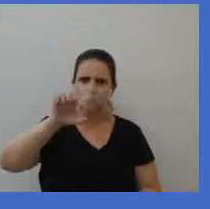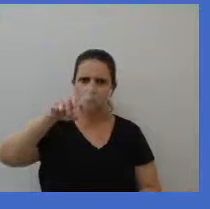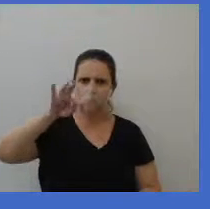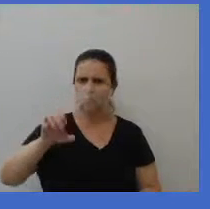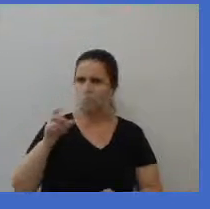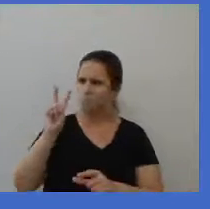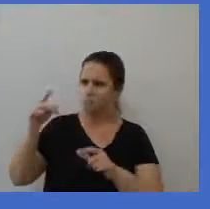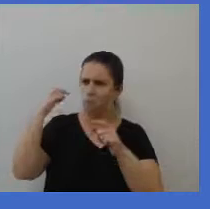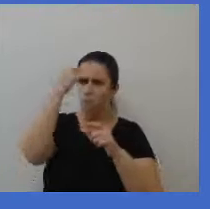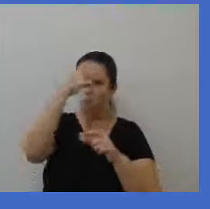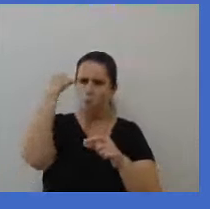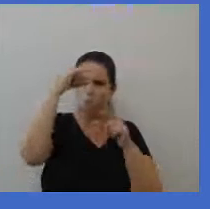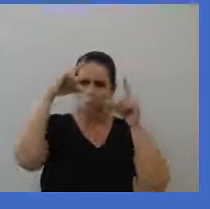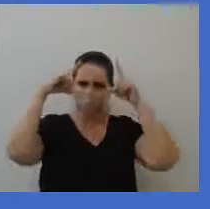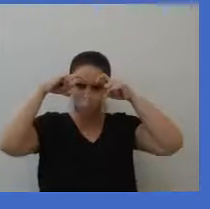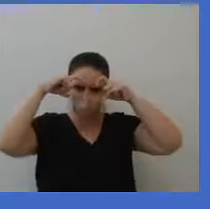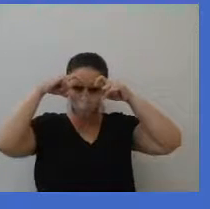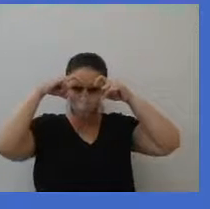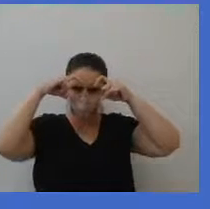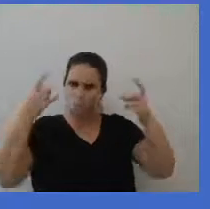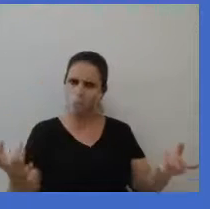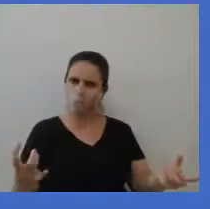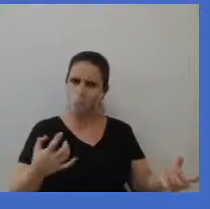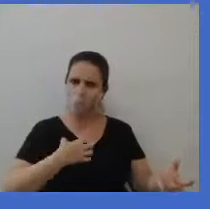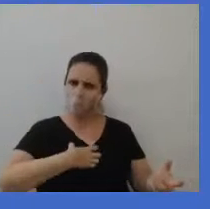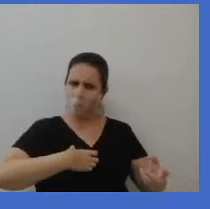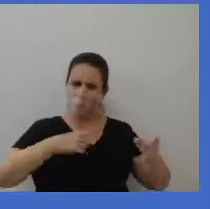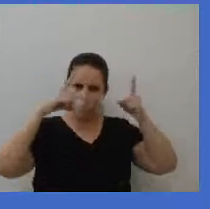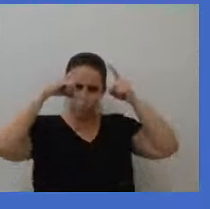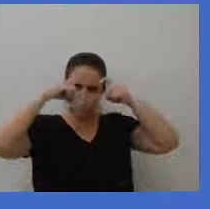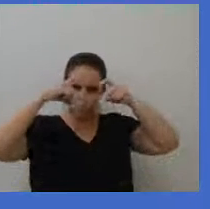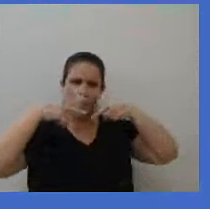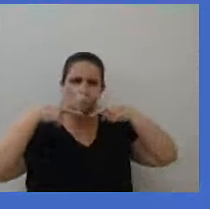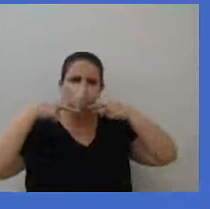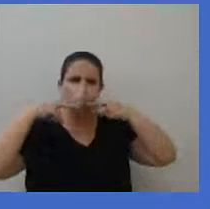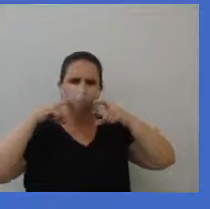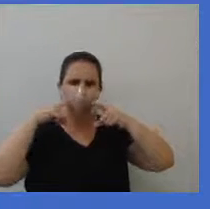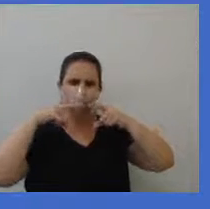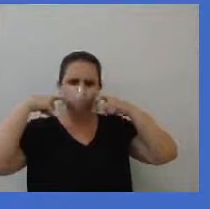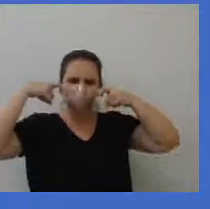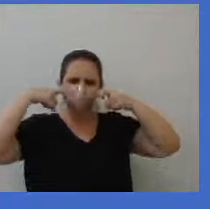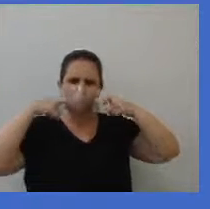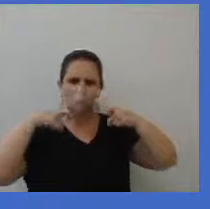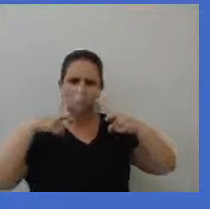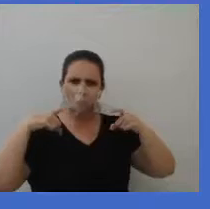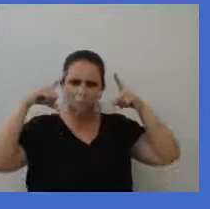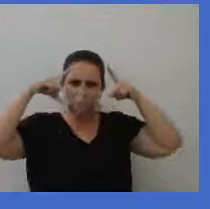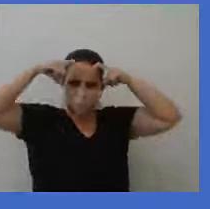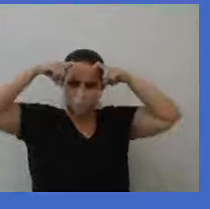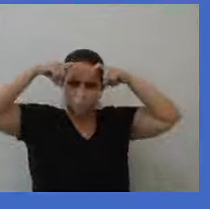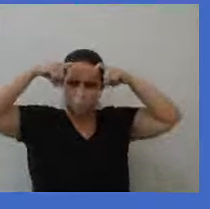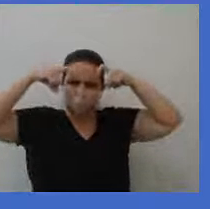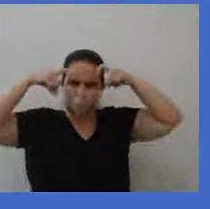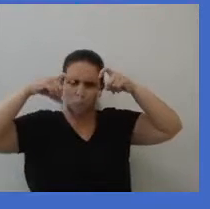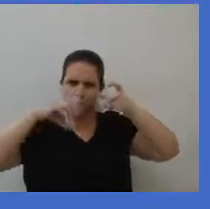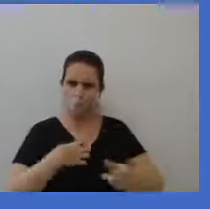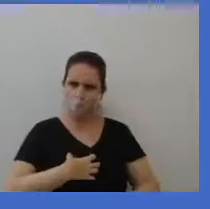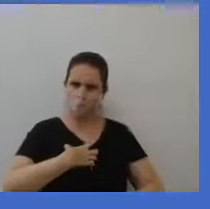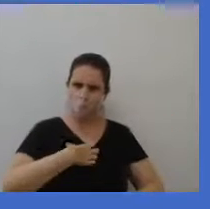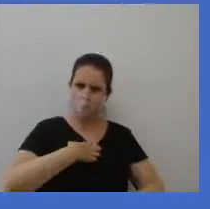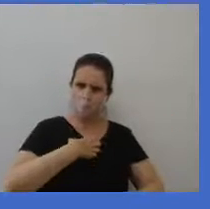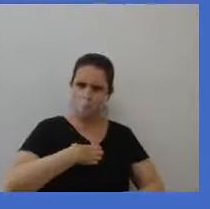que chegou para você no celular? Você tem que relativizar. Certas coisas merecem mais confiança e outras merecem